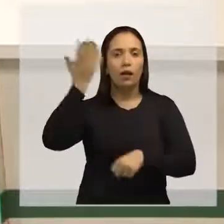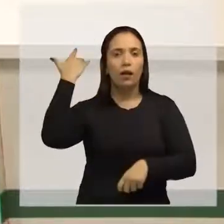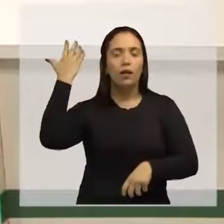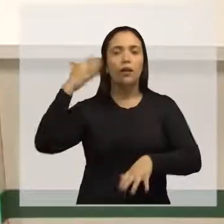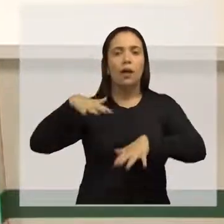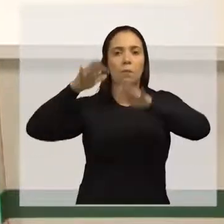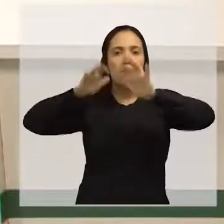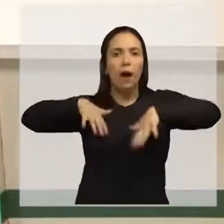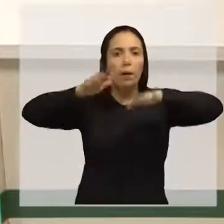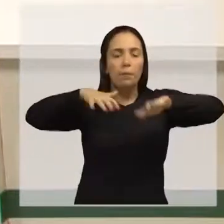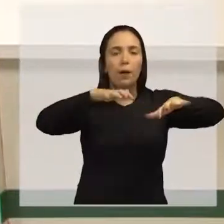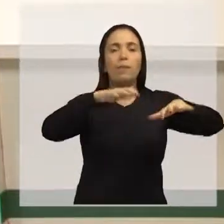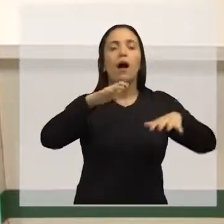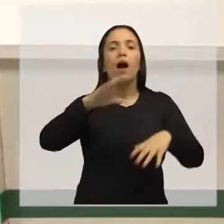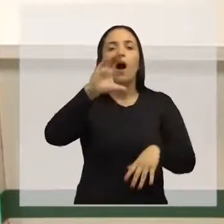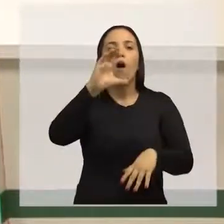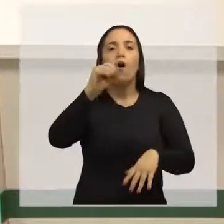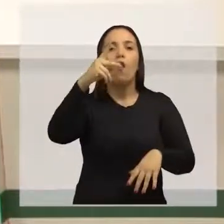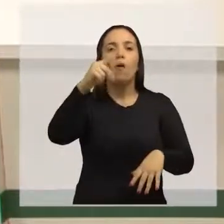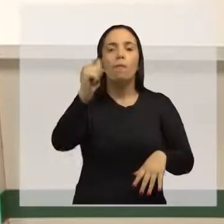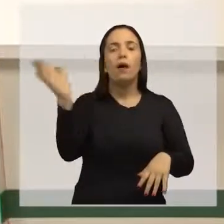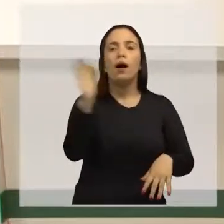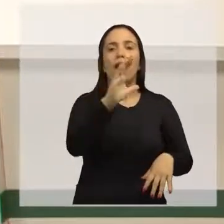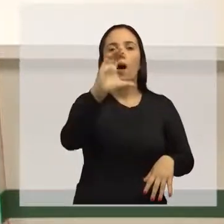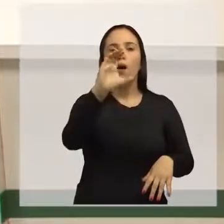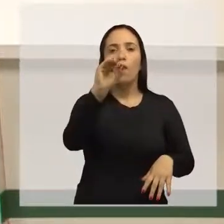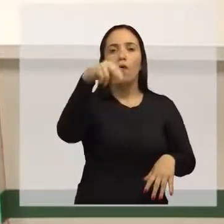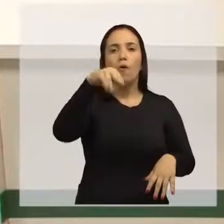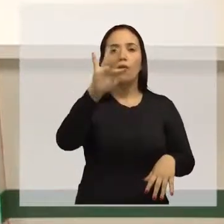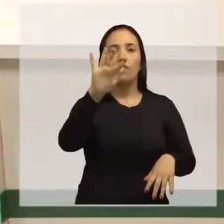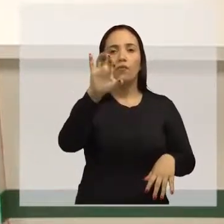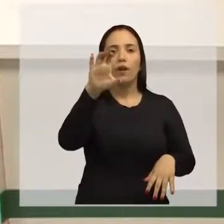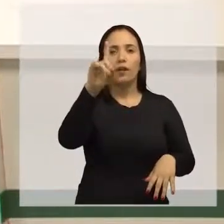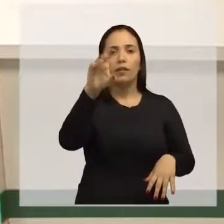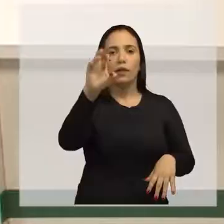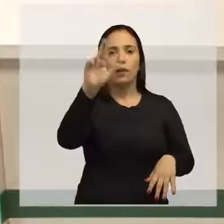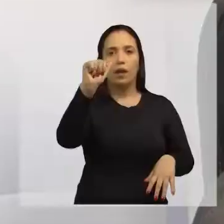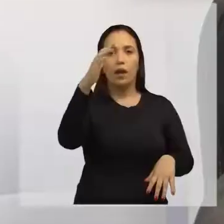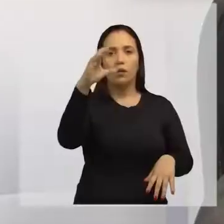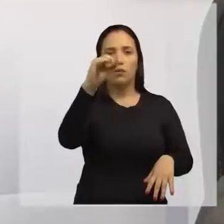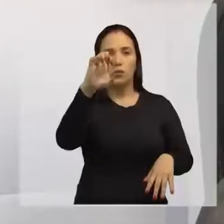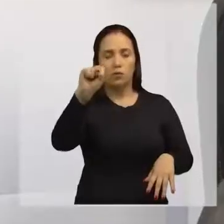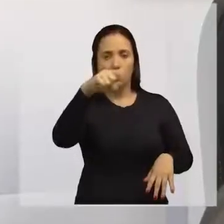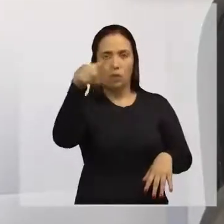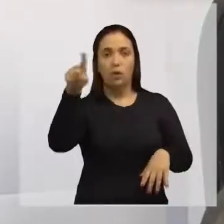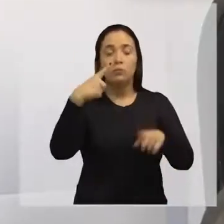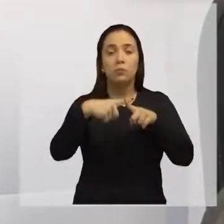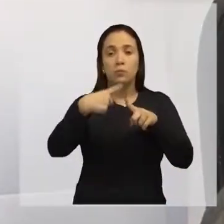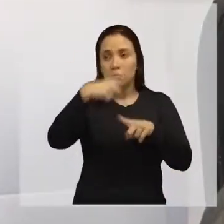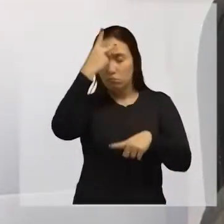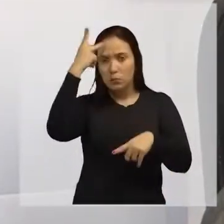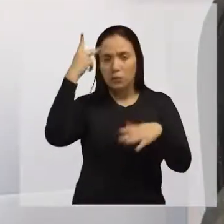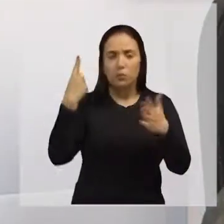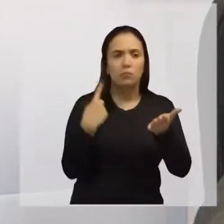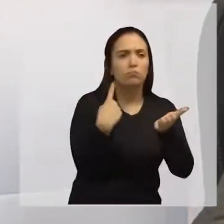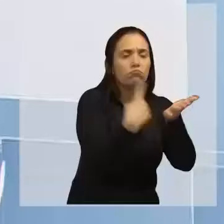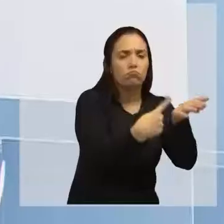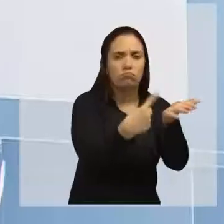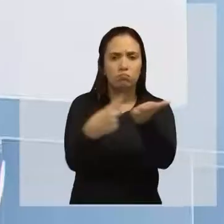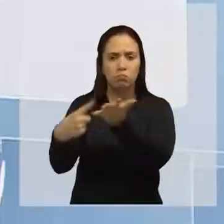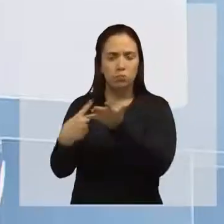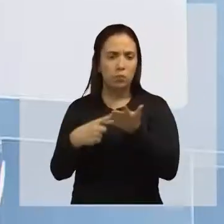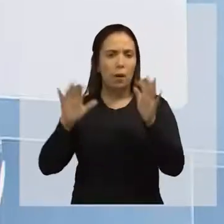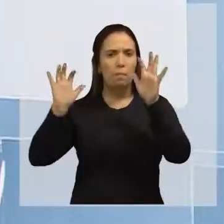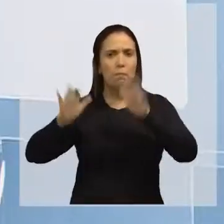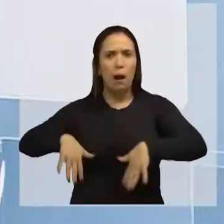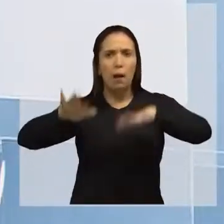conseguiram entender. Identificar e nem saber o cerne da discussão e como é que funcionava aquele movimento. Foi um movimento que colocou mais gente